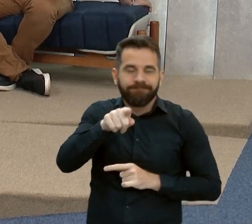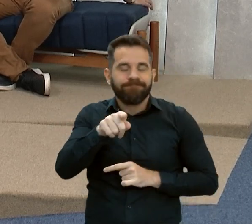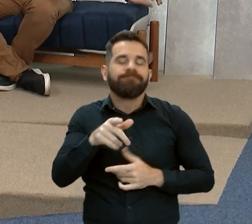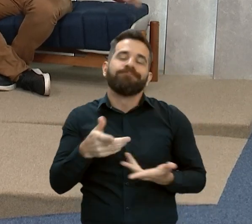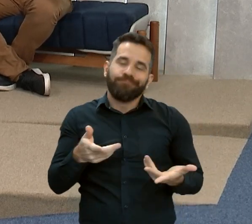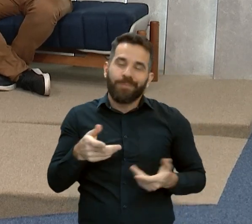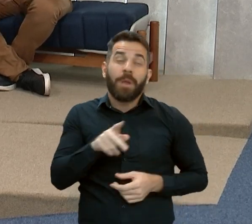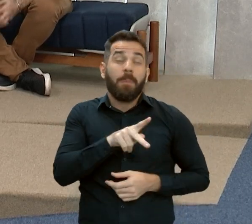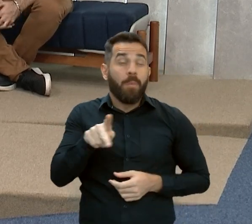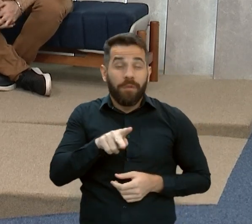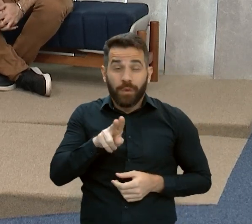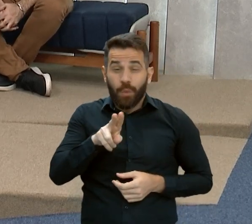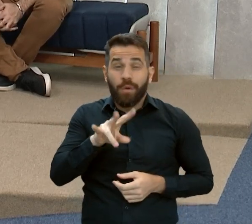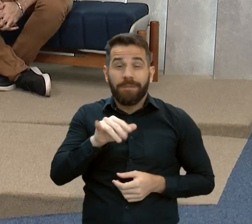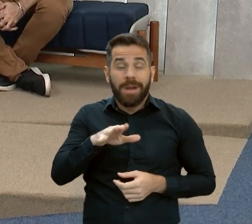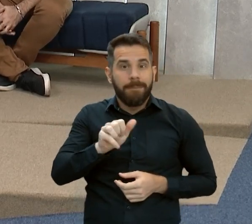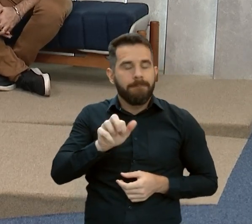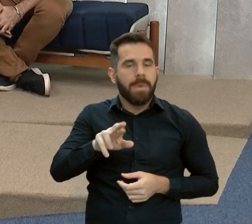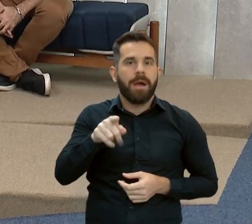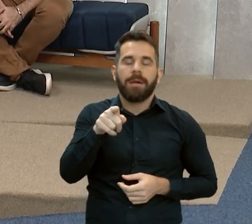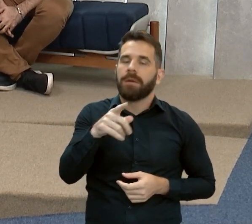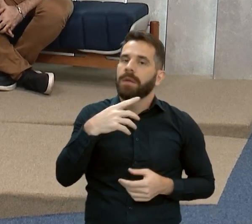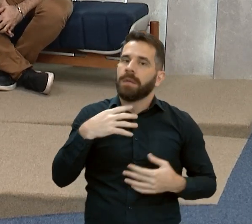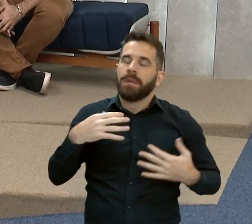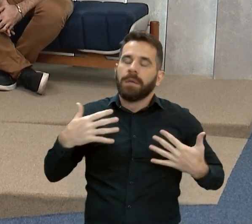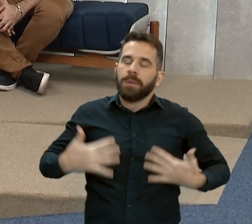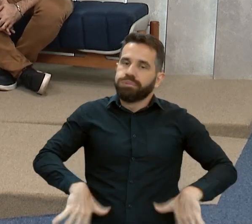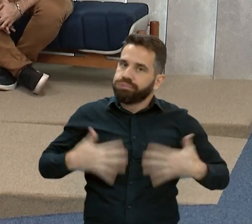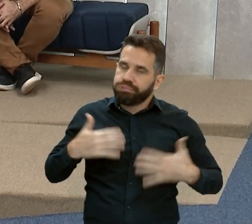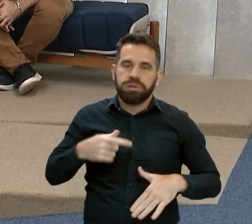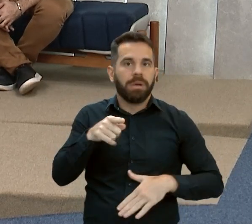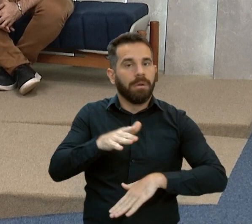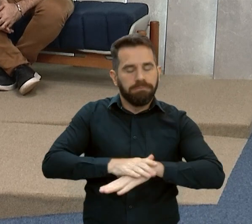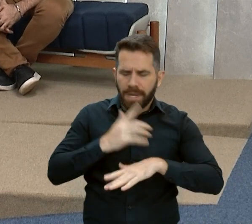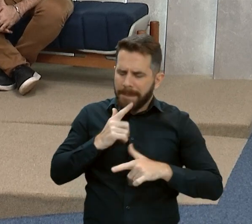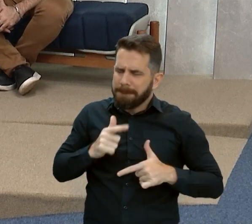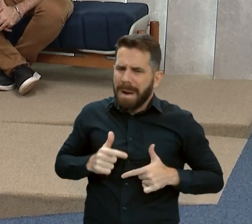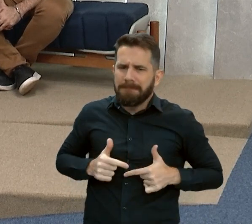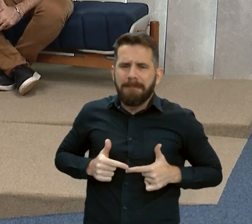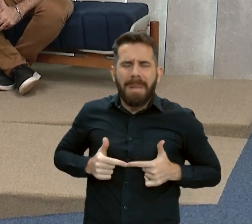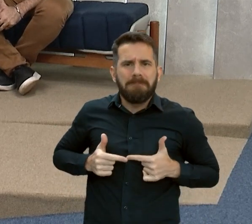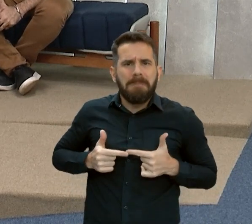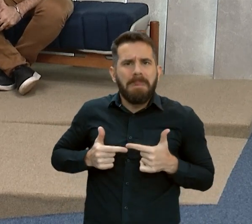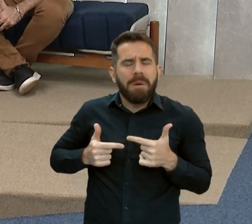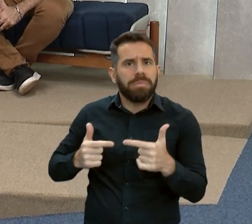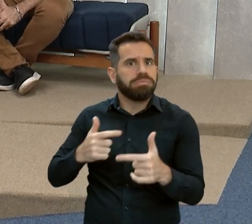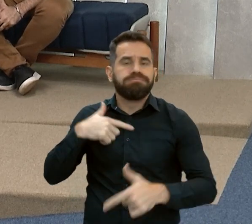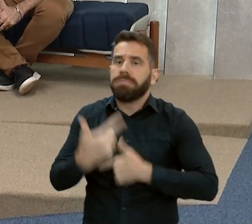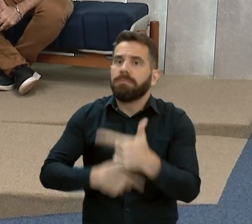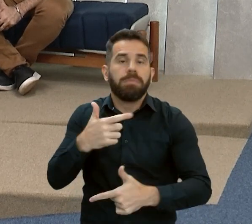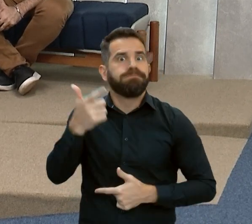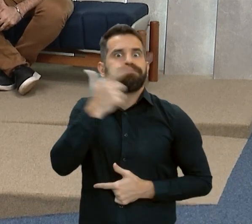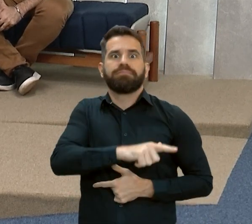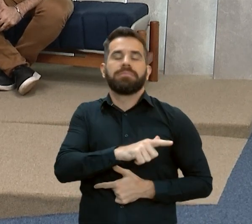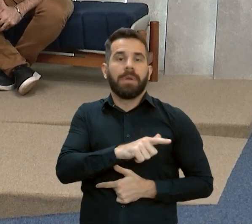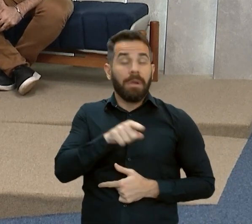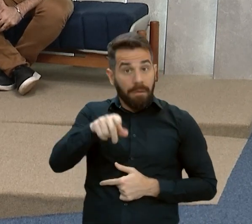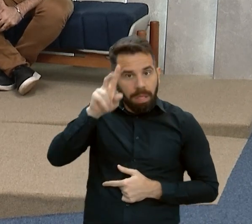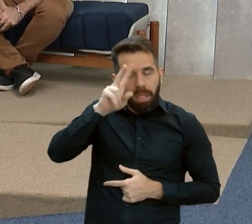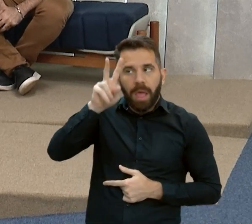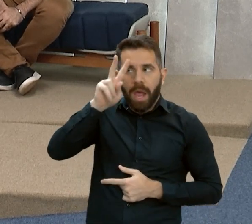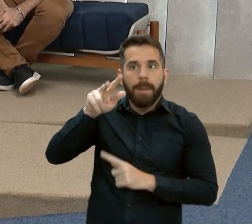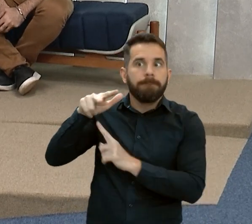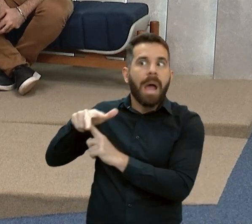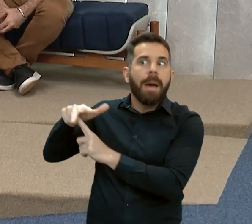assim, do ponto de vista realmente da engenharia. Eu lembro de um desafio técnico muito grande que é essa questão da torre, né, professor? Né? As torres